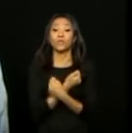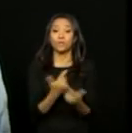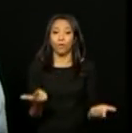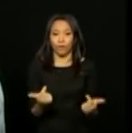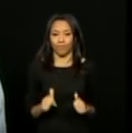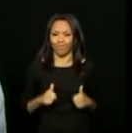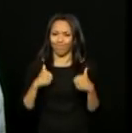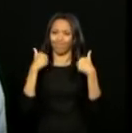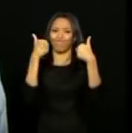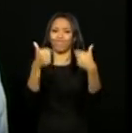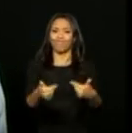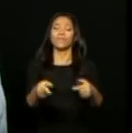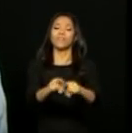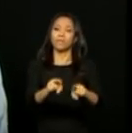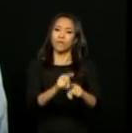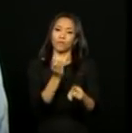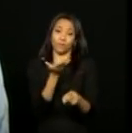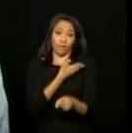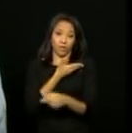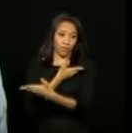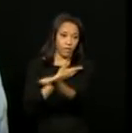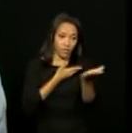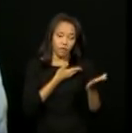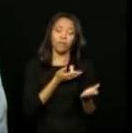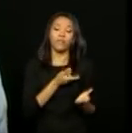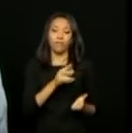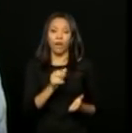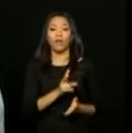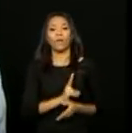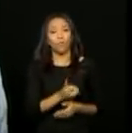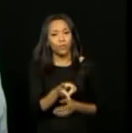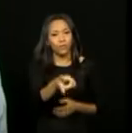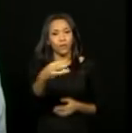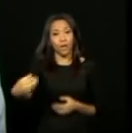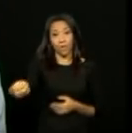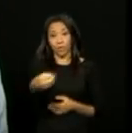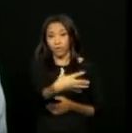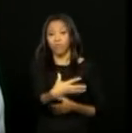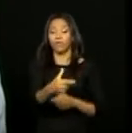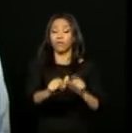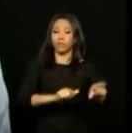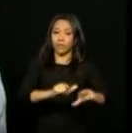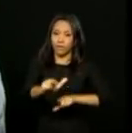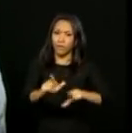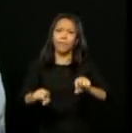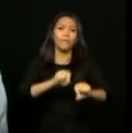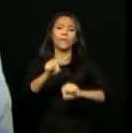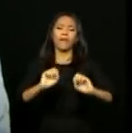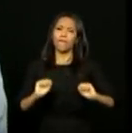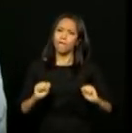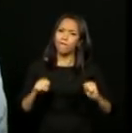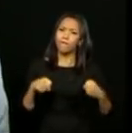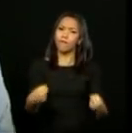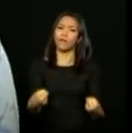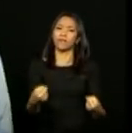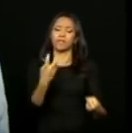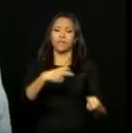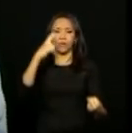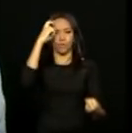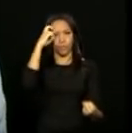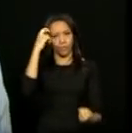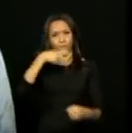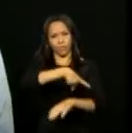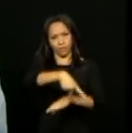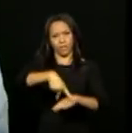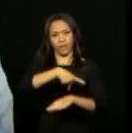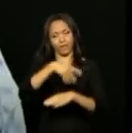aos colegas que estarão dando continuidade à frente de tão nobre missão que é fortalecer a cultura do nosso